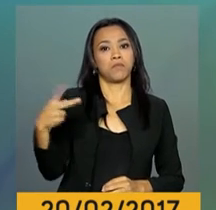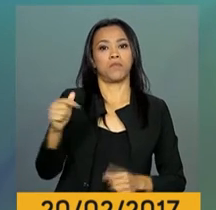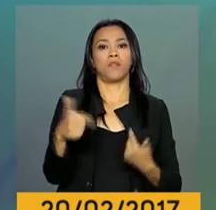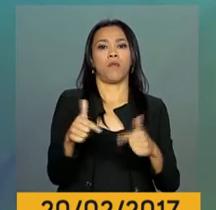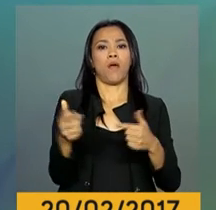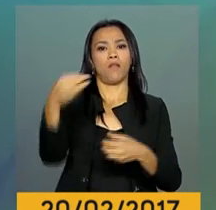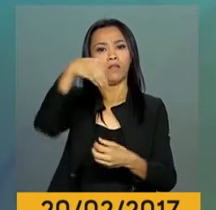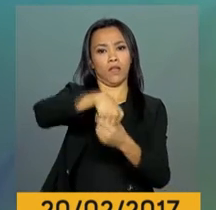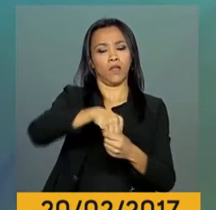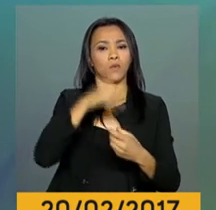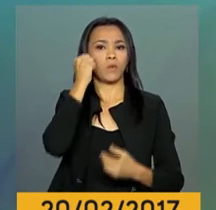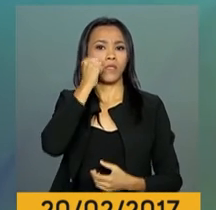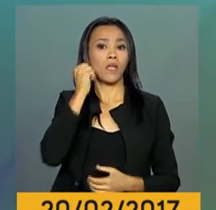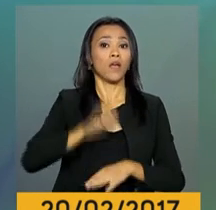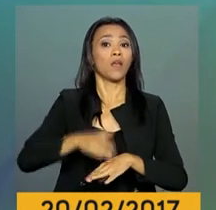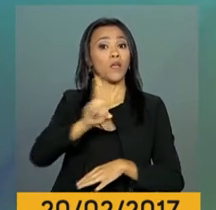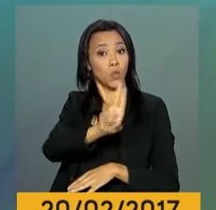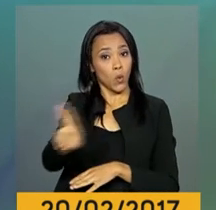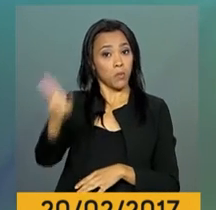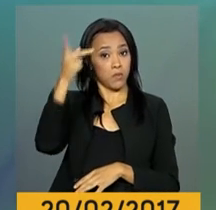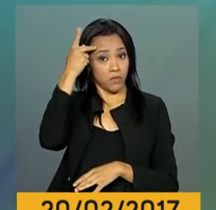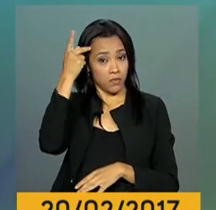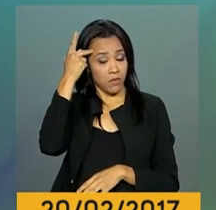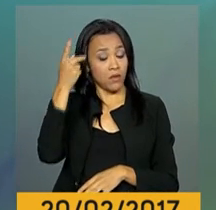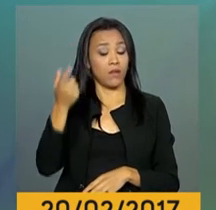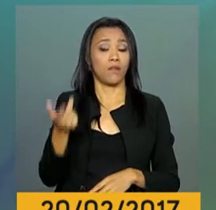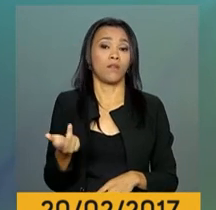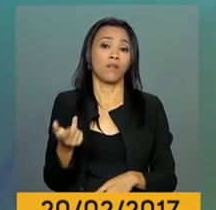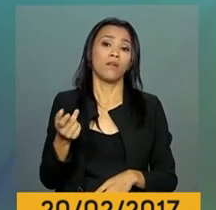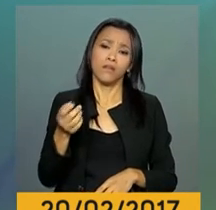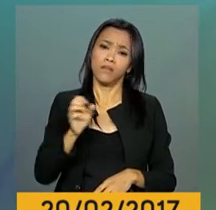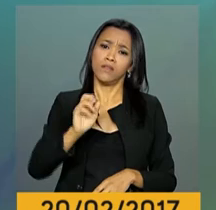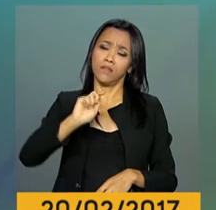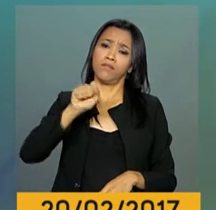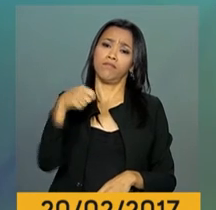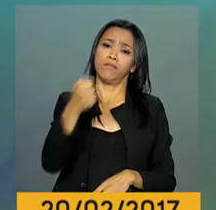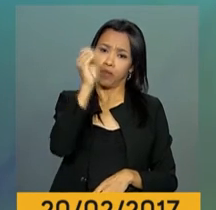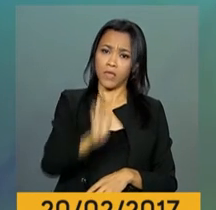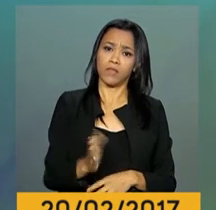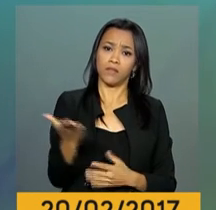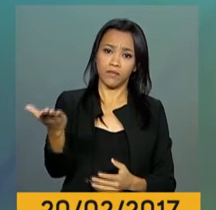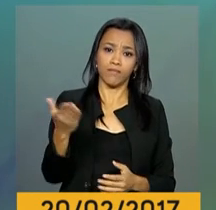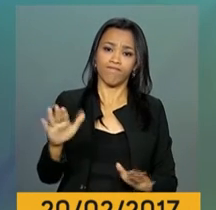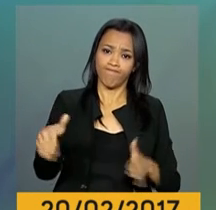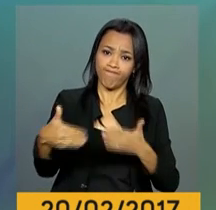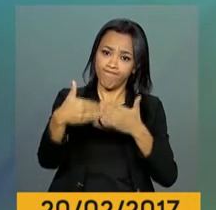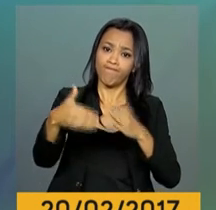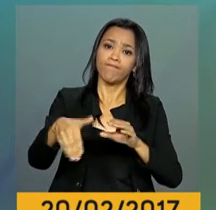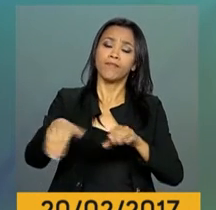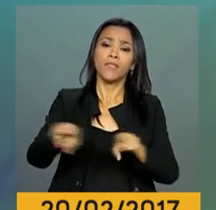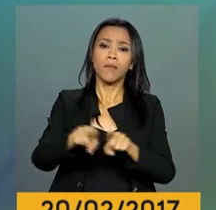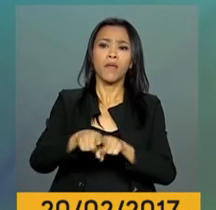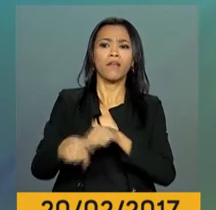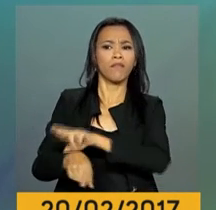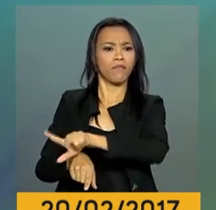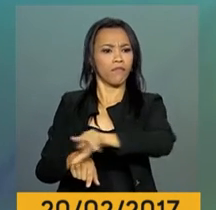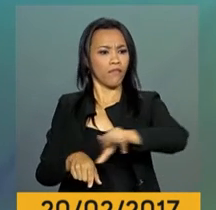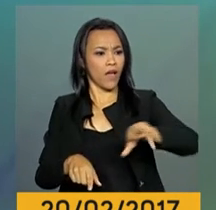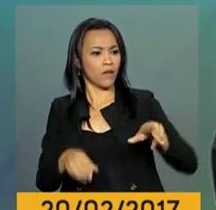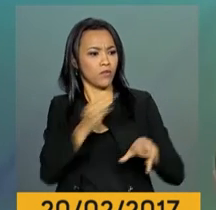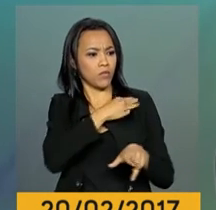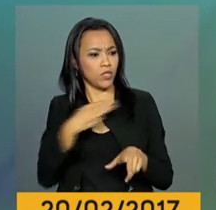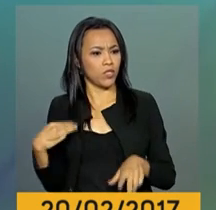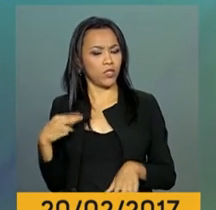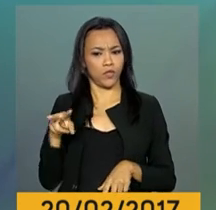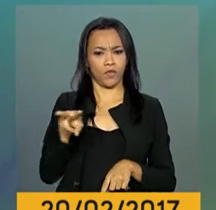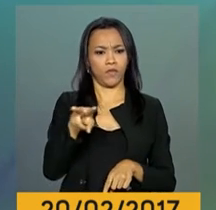no Senado Federal, em nome de São Paulo, em nome do Brasil. Quero também cumprimentar os demais ministros que eu estou vendo aqui,